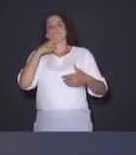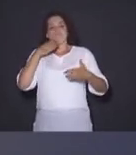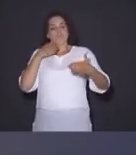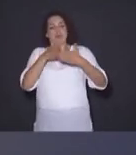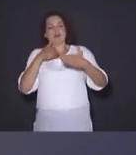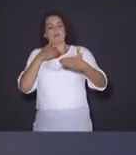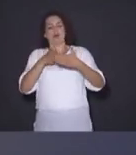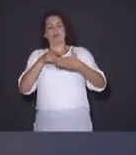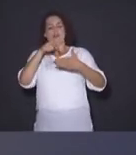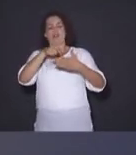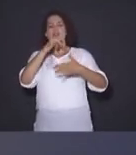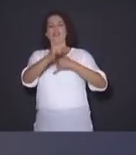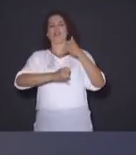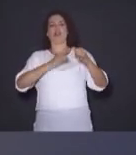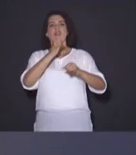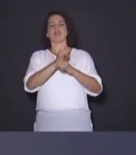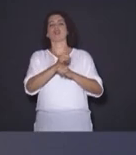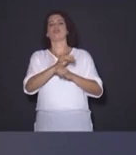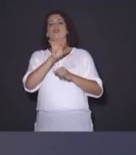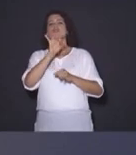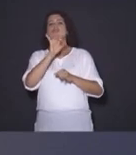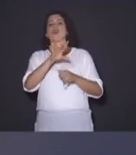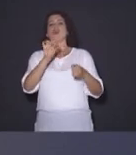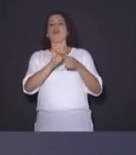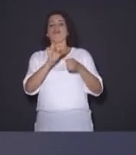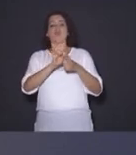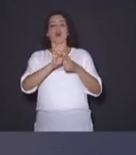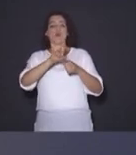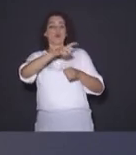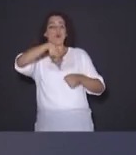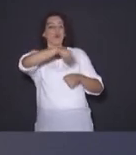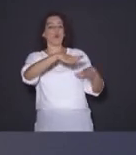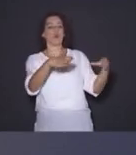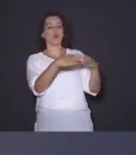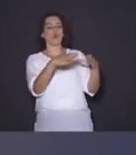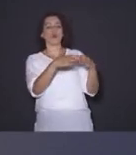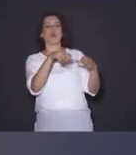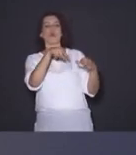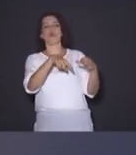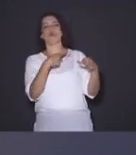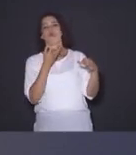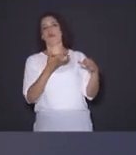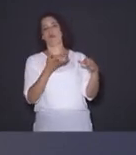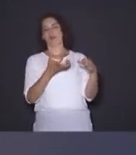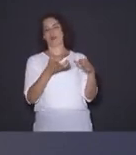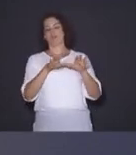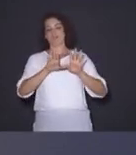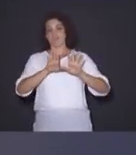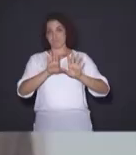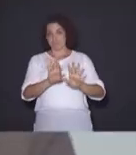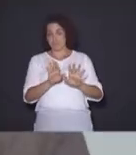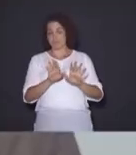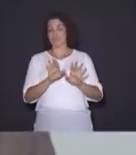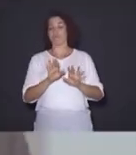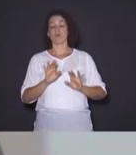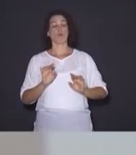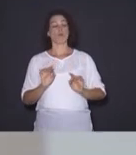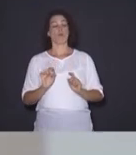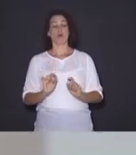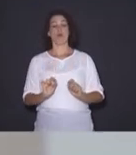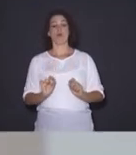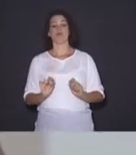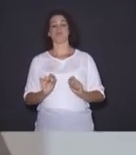possibilita fazer aquilo que eles querem uma nota de pé de página importante nisso diz